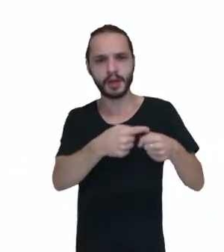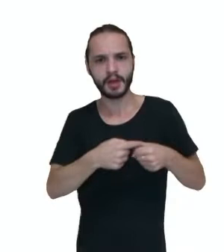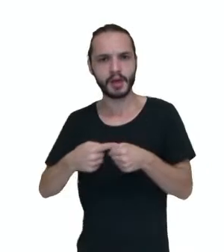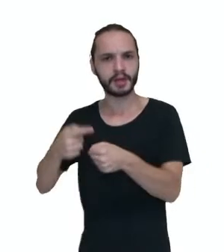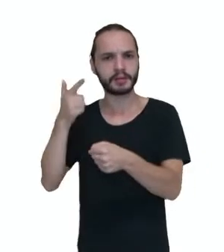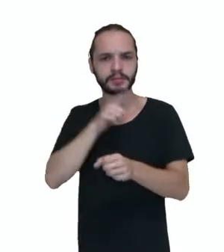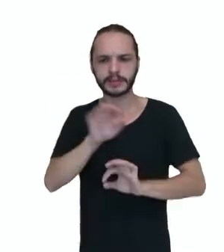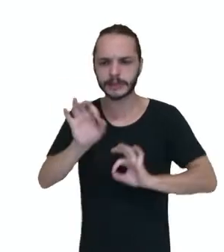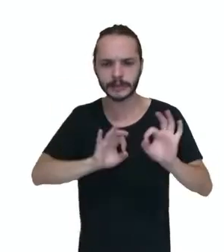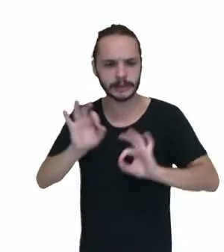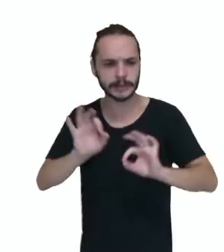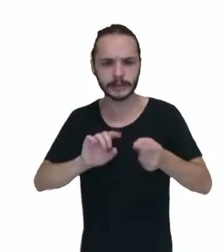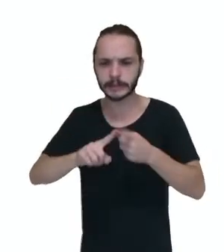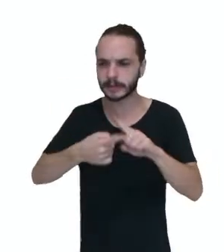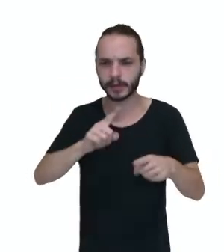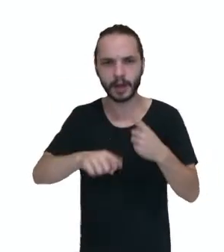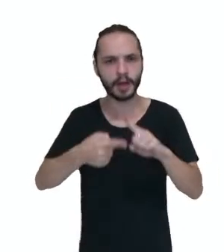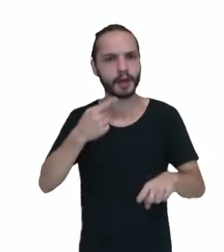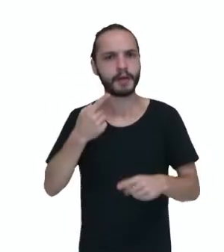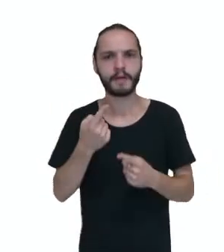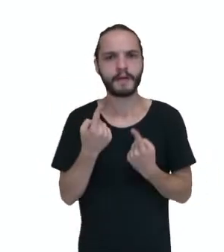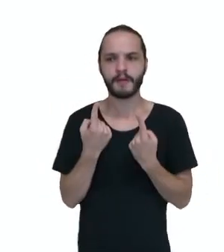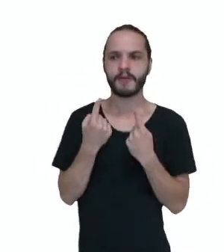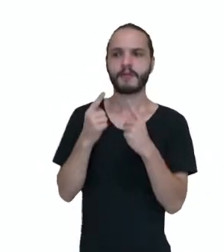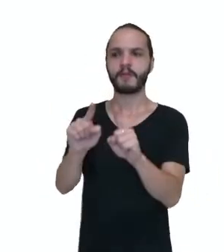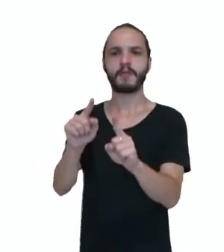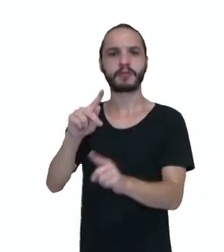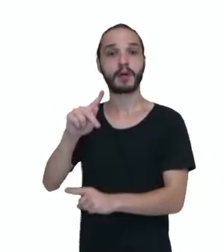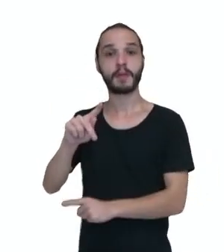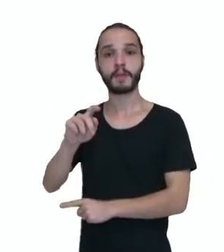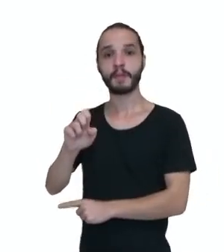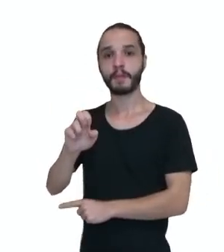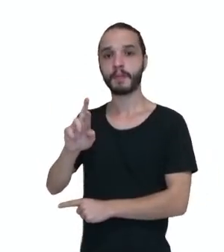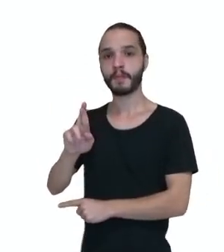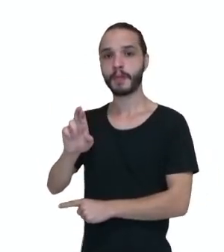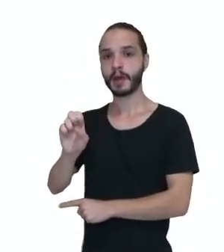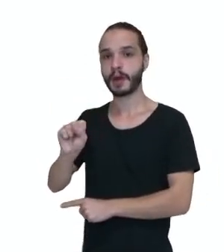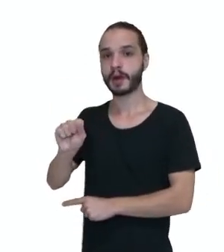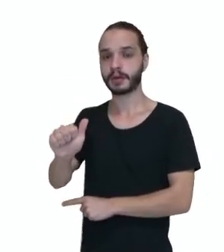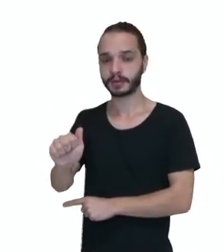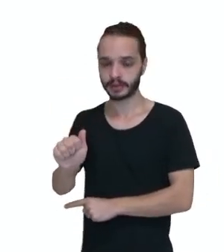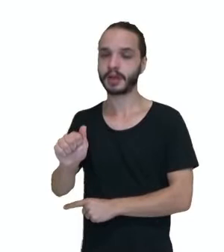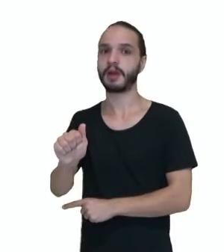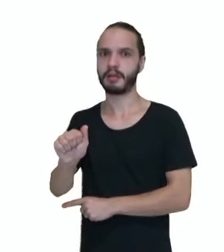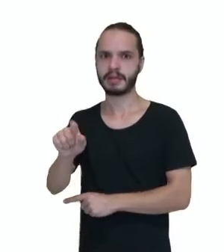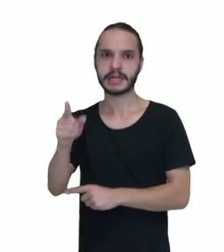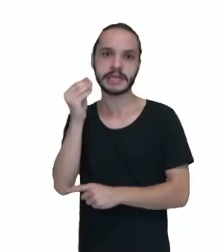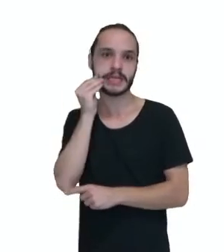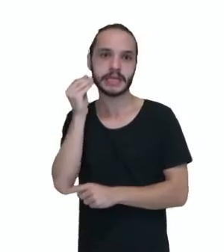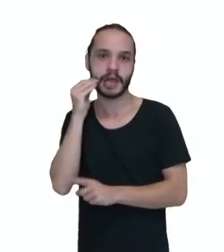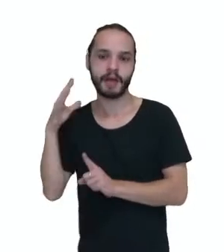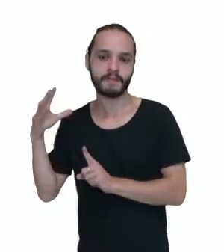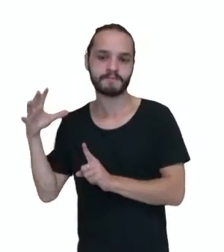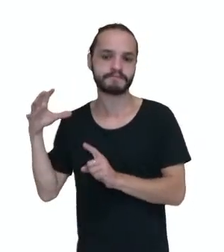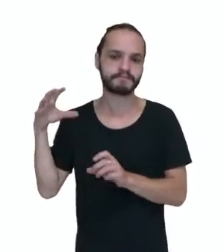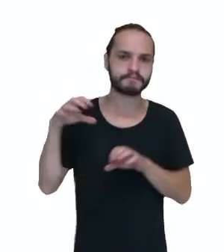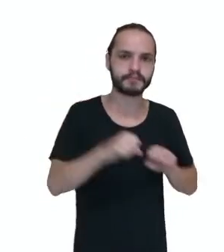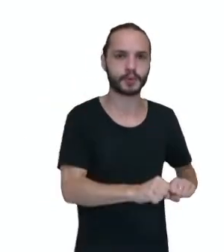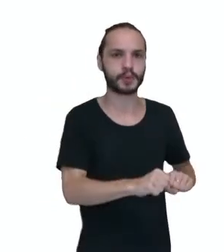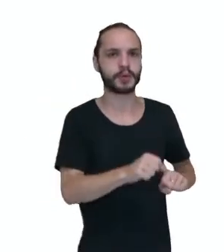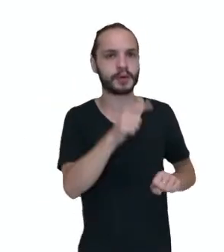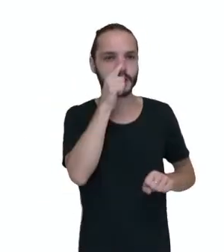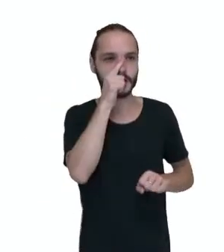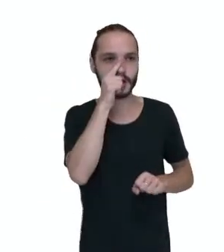enfrentar o Império Persa, que tentou invadir a Grécia nas guerras médicas. E veja que aí, ó, a gente vê uma imagem do